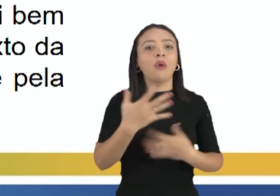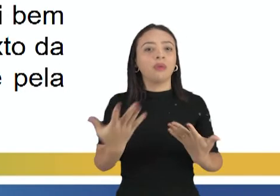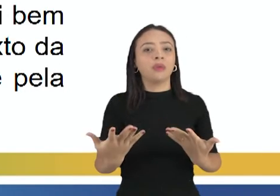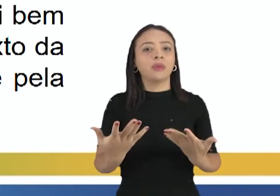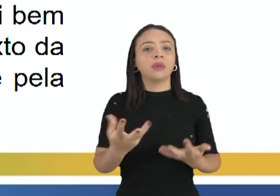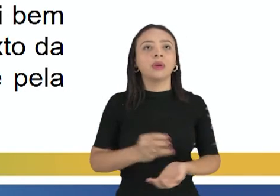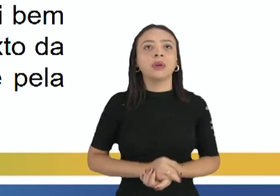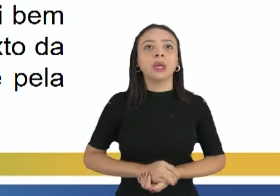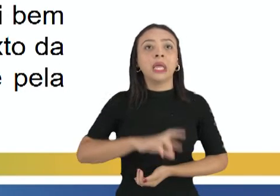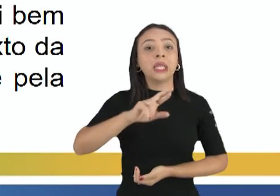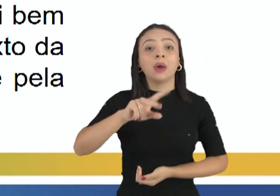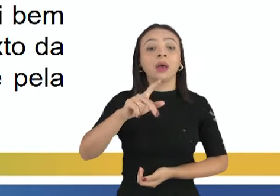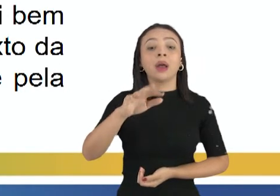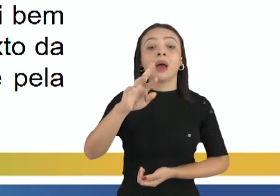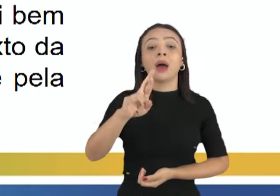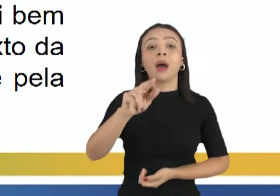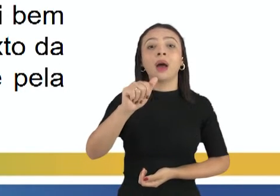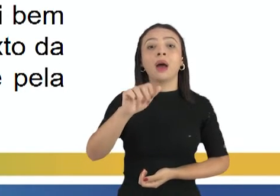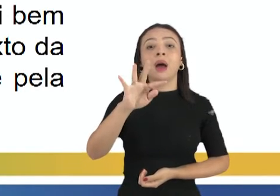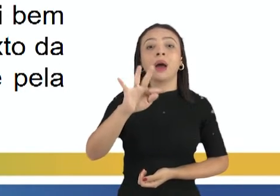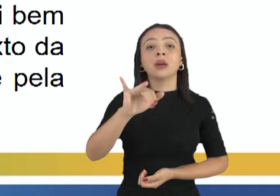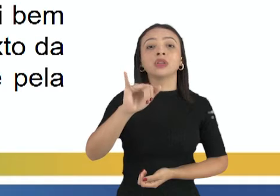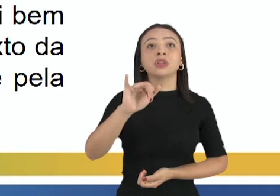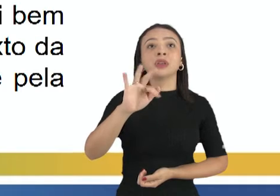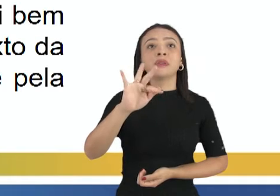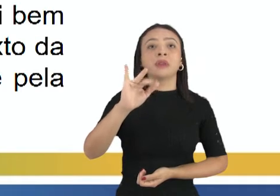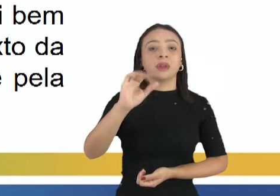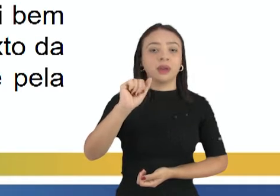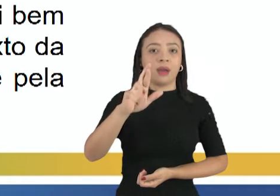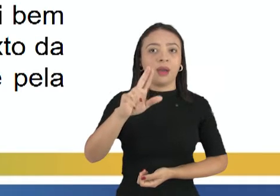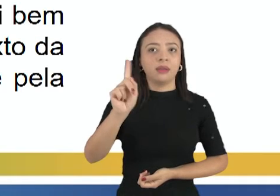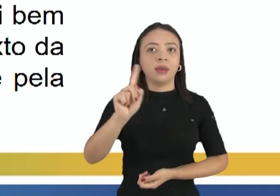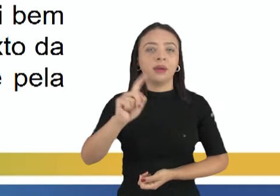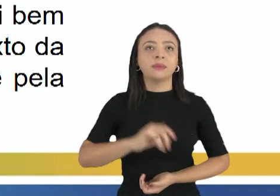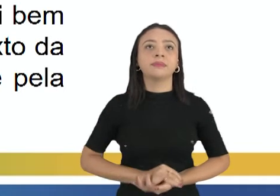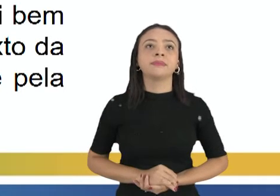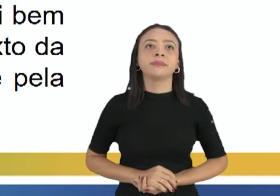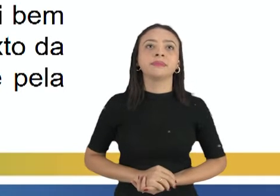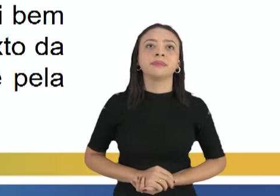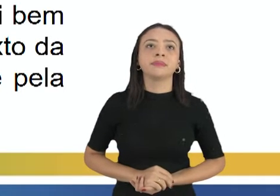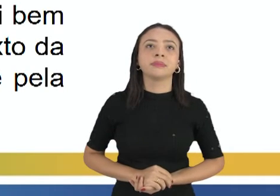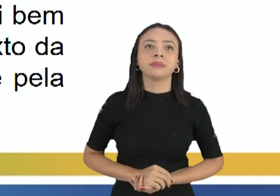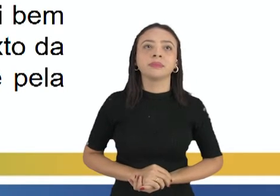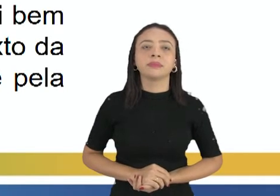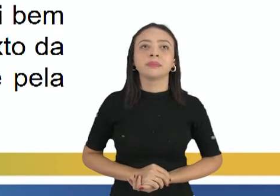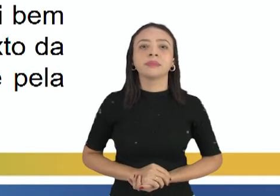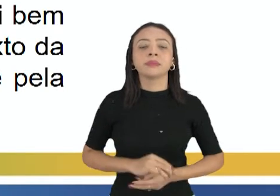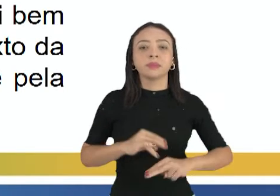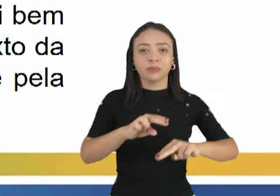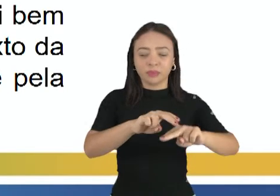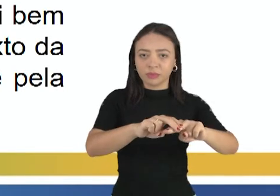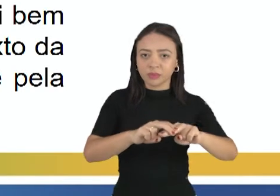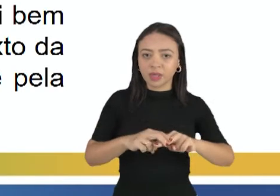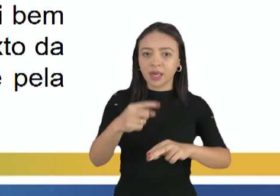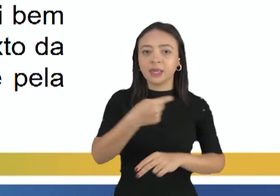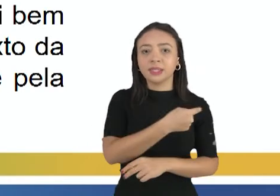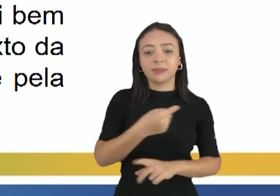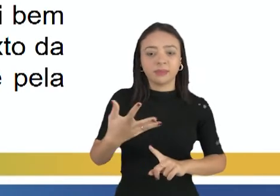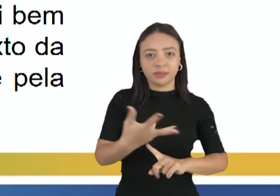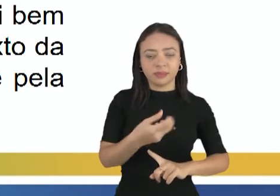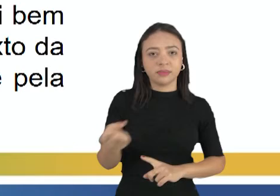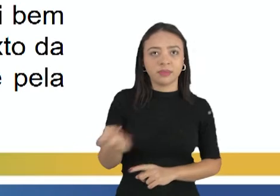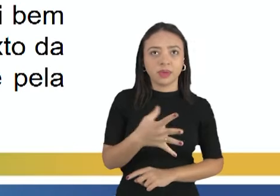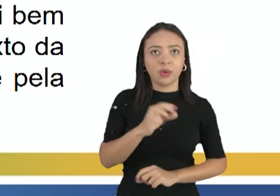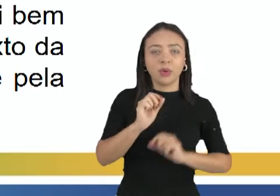não ratificar, e não só reformular. Ok? Então, por isso que sobre a Semana de Arte Moderna, o